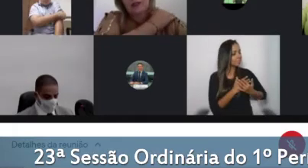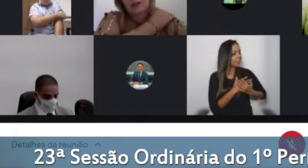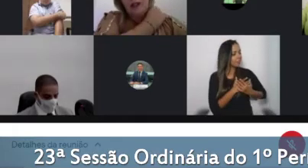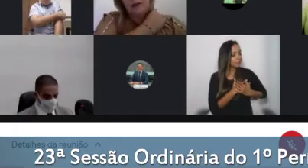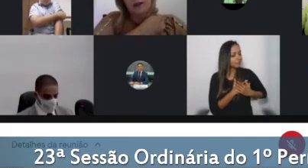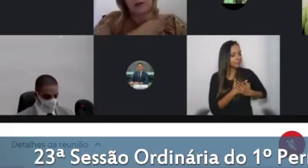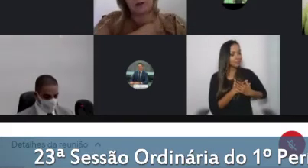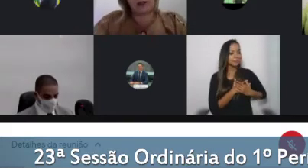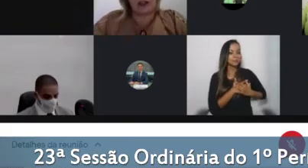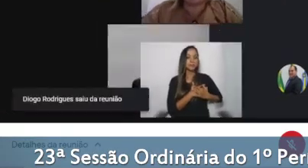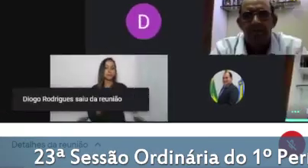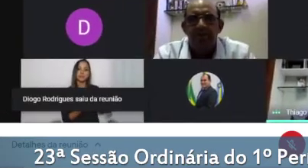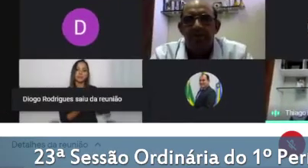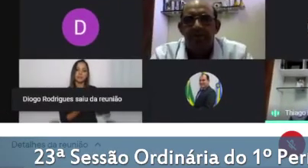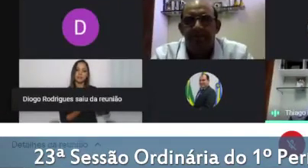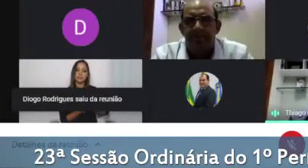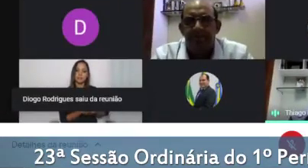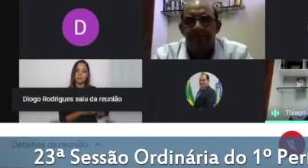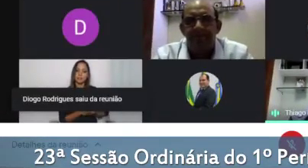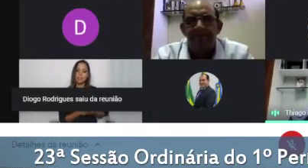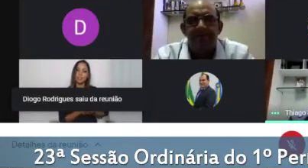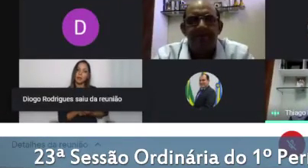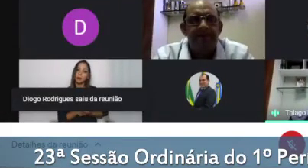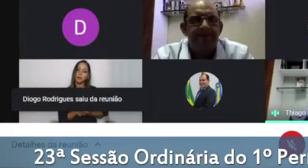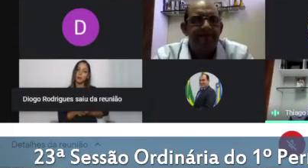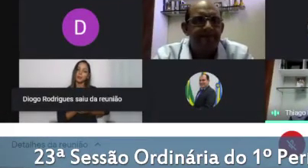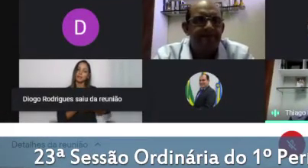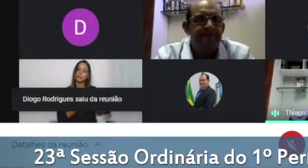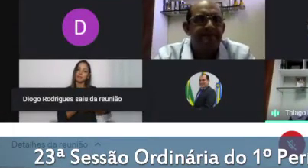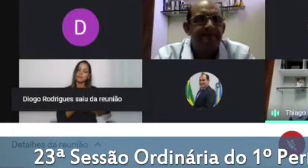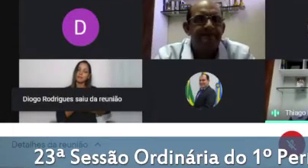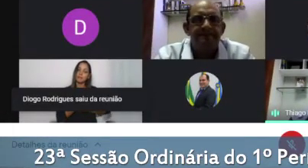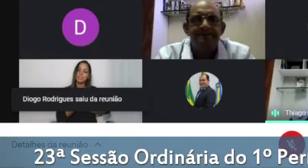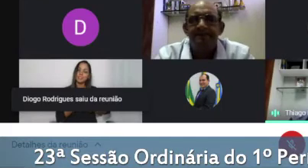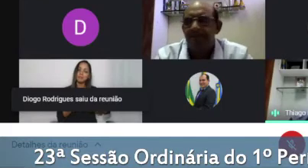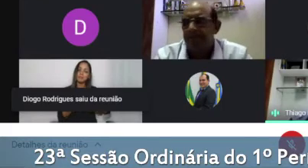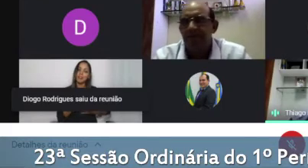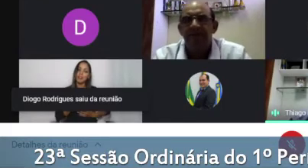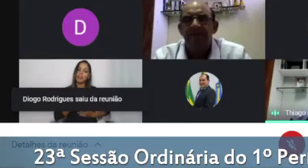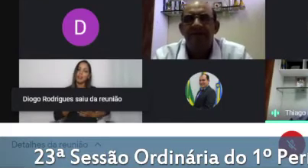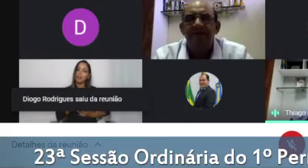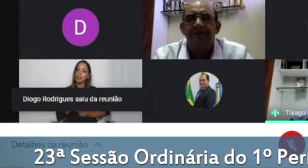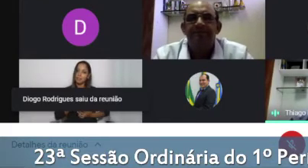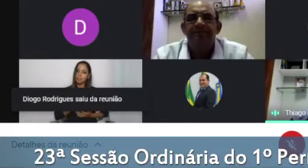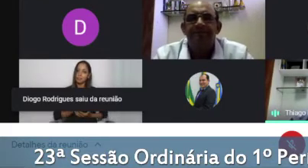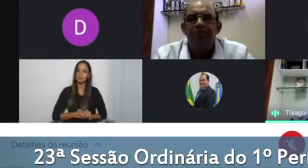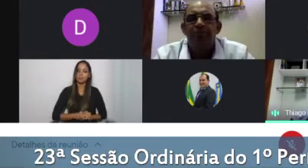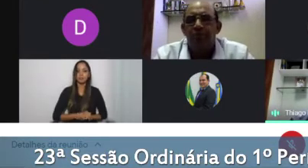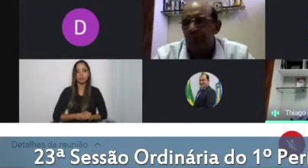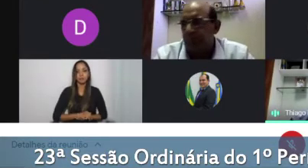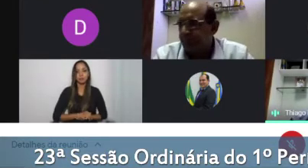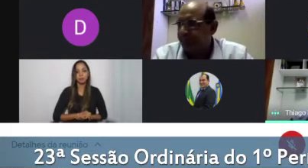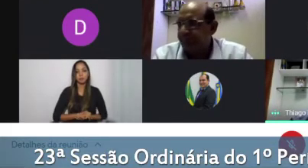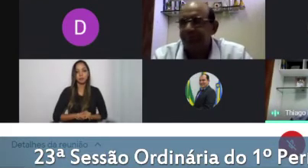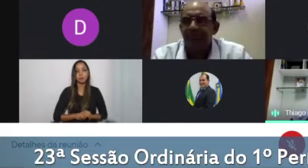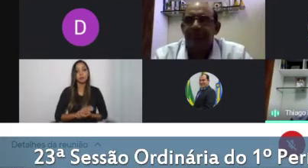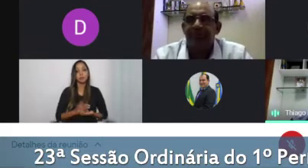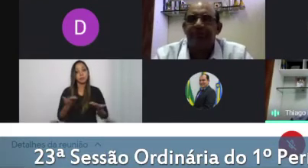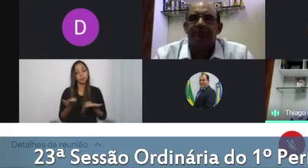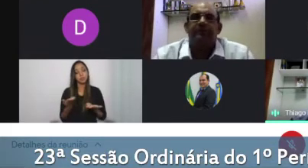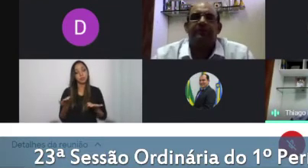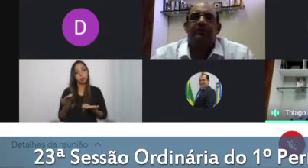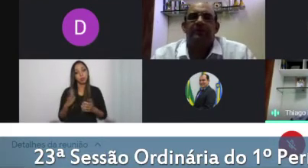acalento, né? Que possa ter ao seu coração. E um momento como esse que estamos vivenciando, onde vários fatores, né,